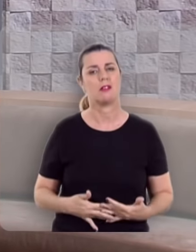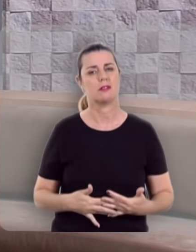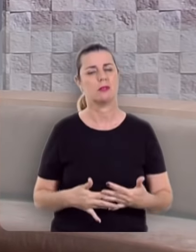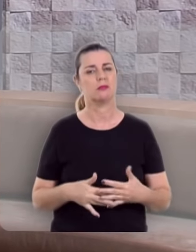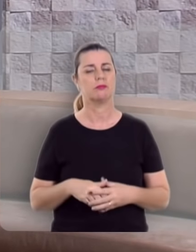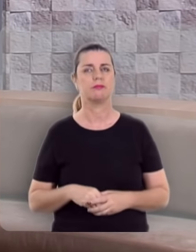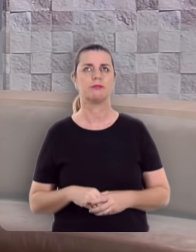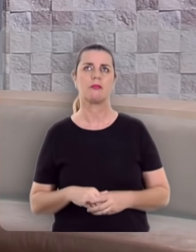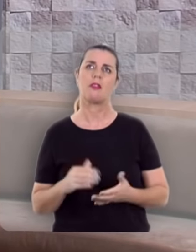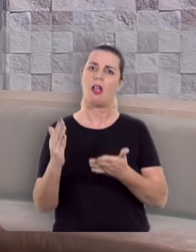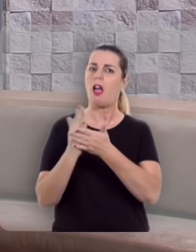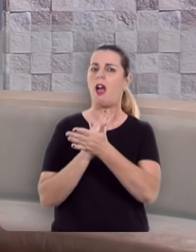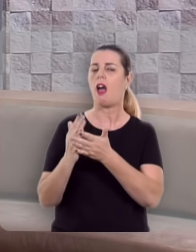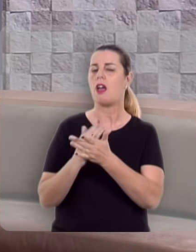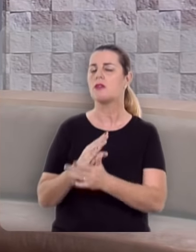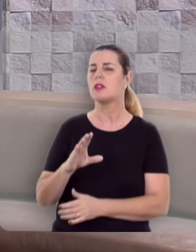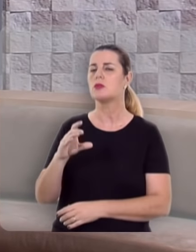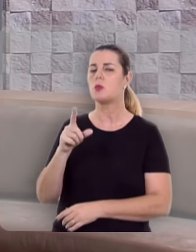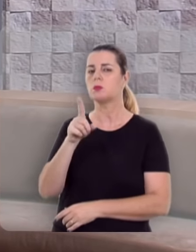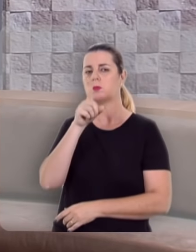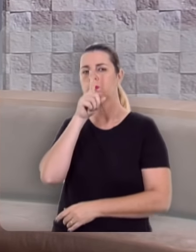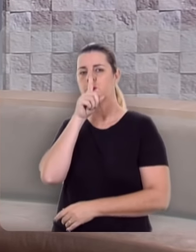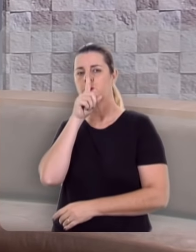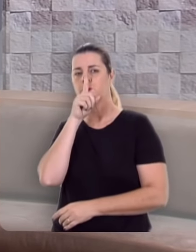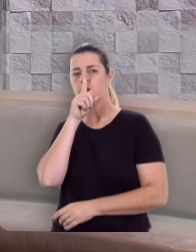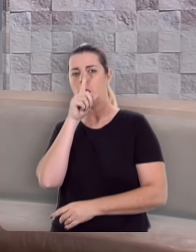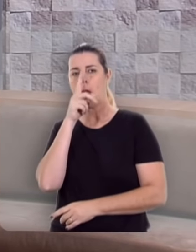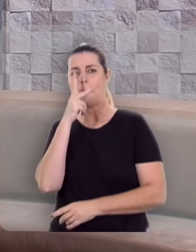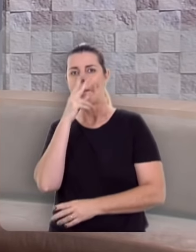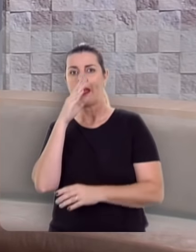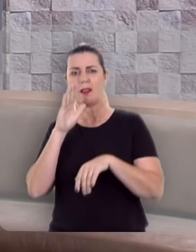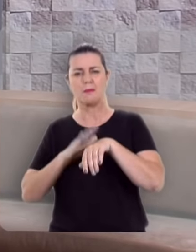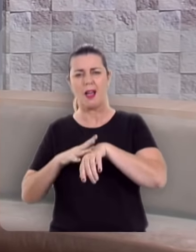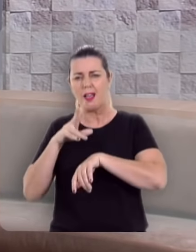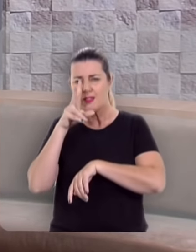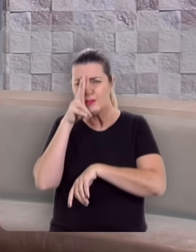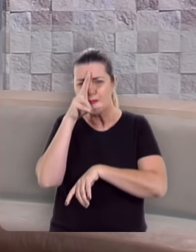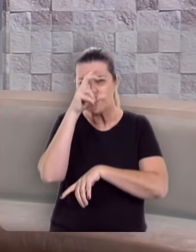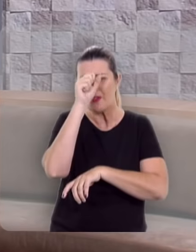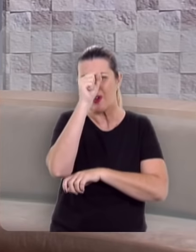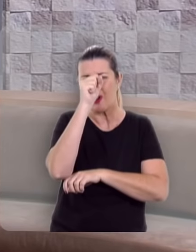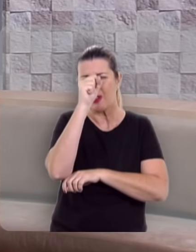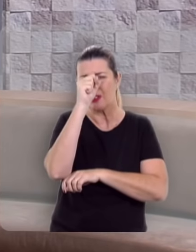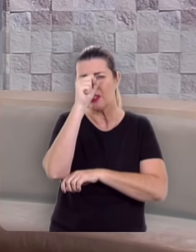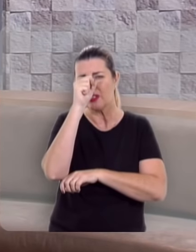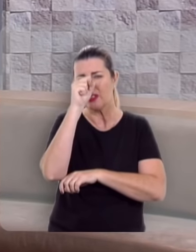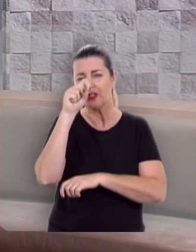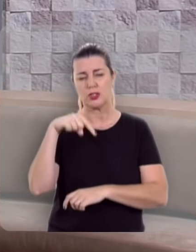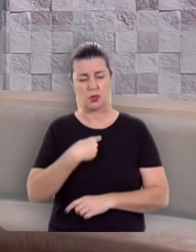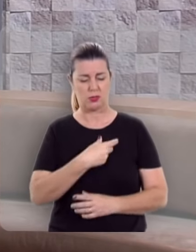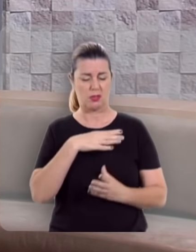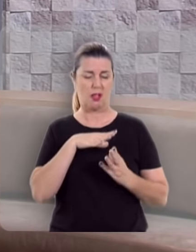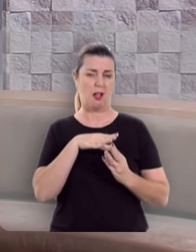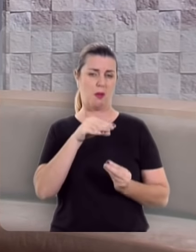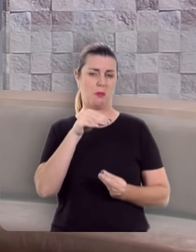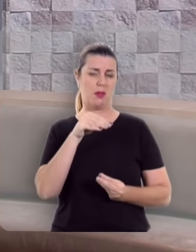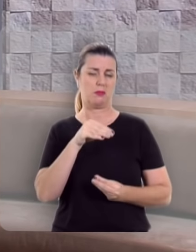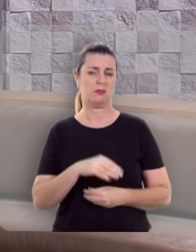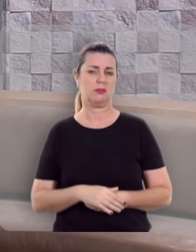explicação. E eu posso lhe garantir que pior do que sofrer é sofrer sem